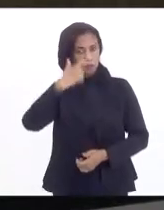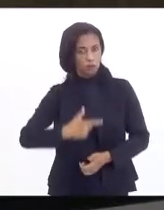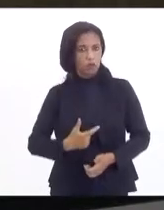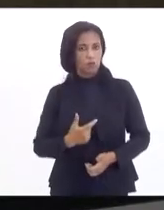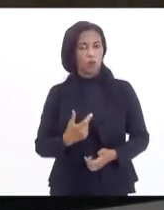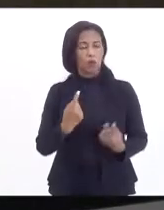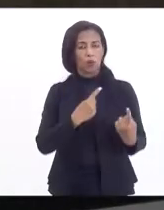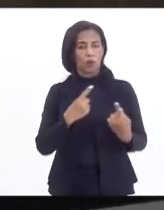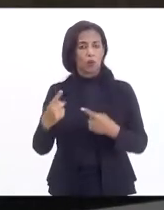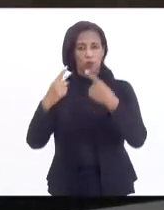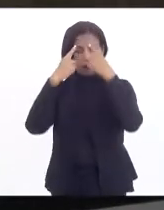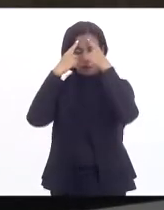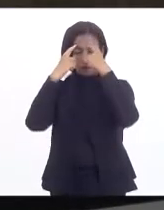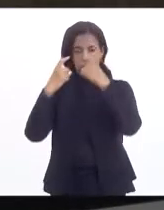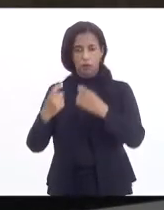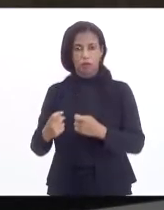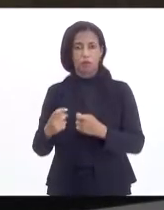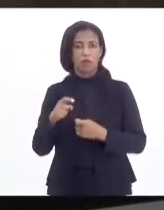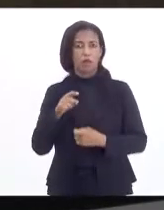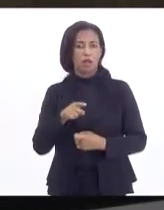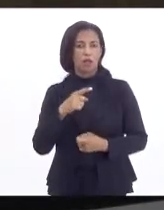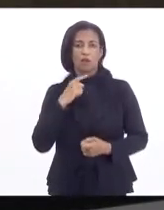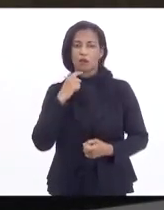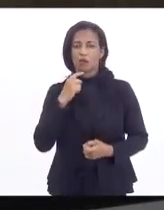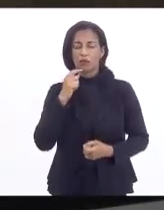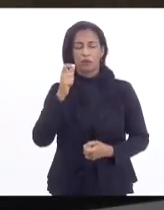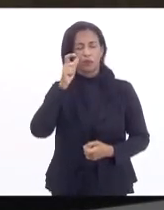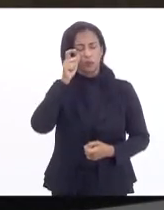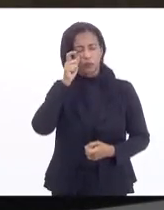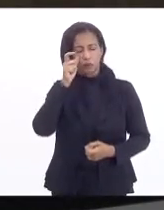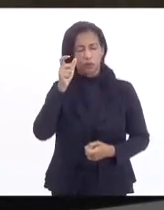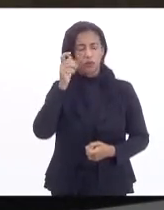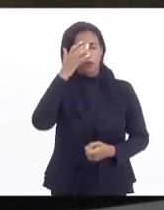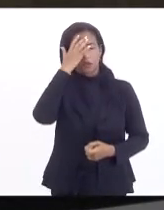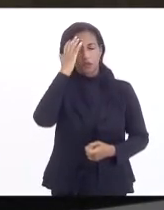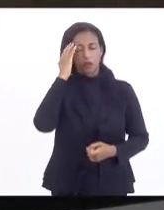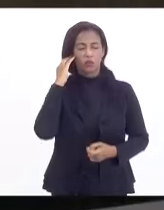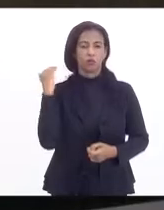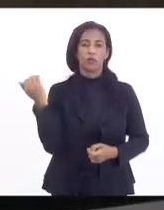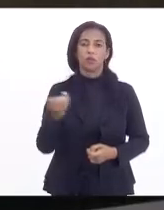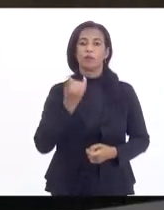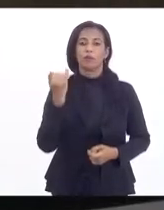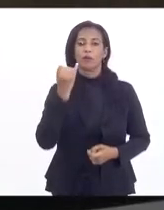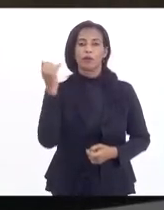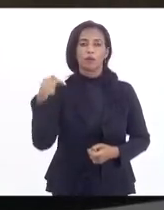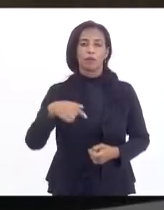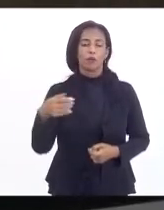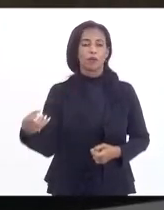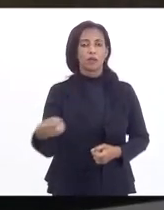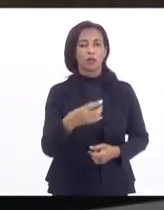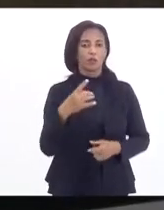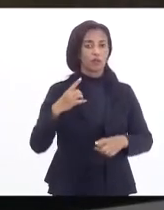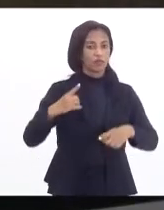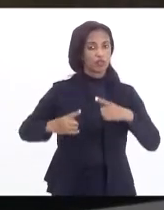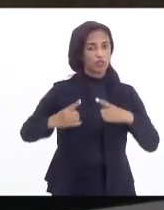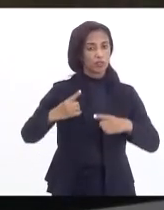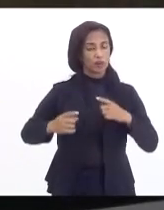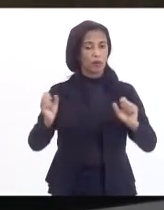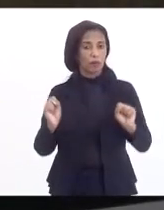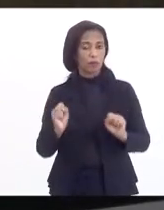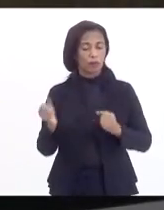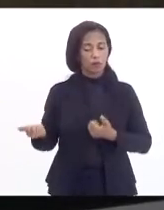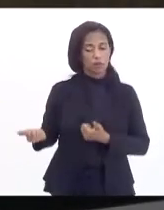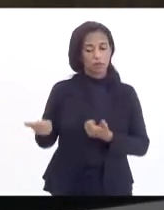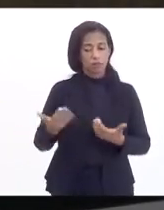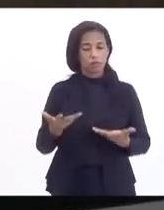enfrentamento à violência contra a mulher é, sem dúvida, muito importante para essa nova dinâmica que possa